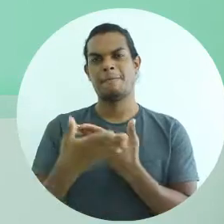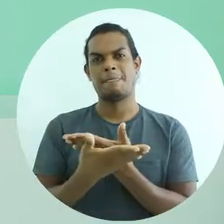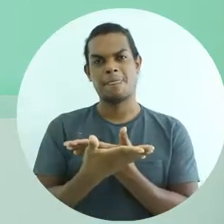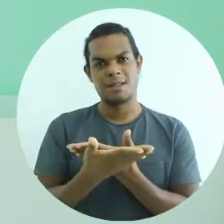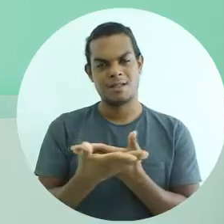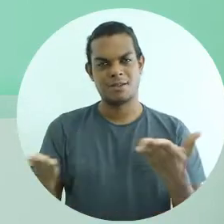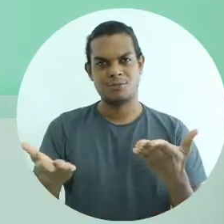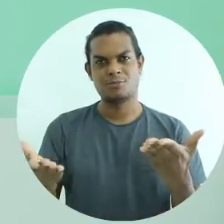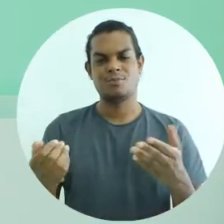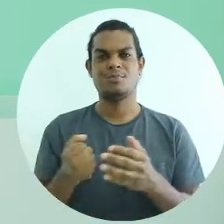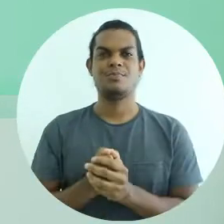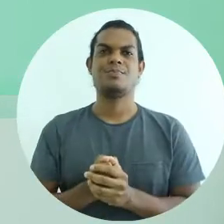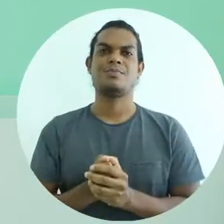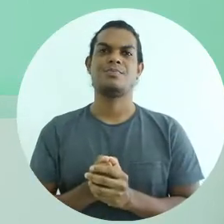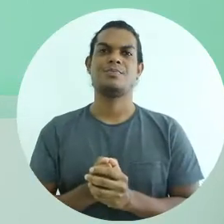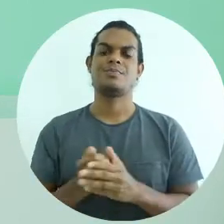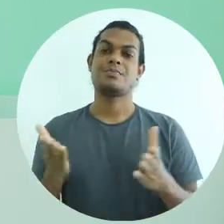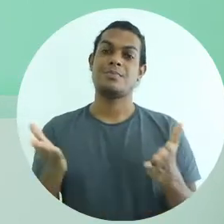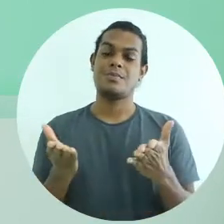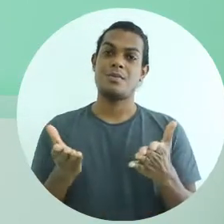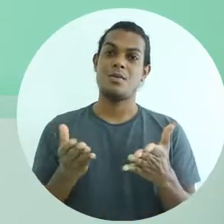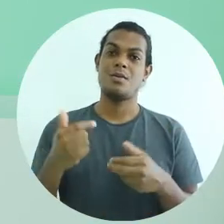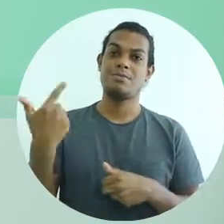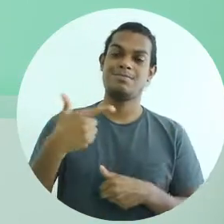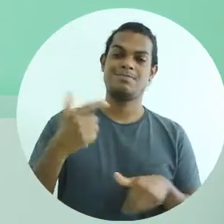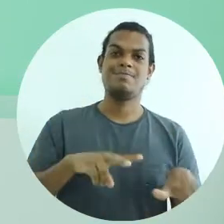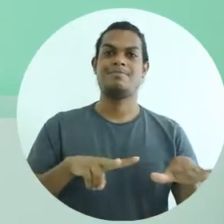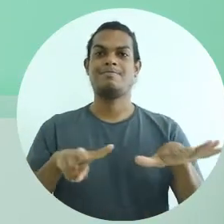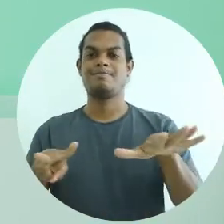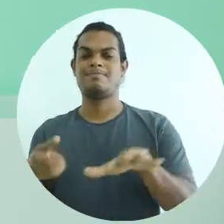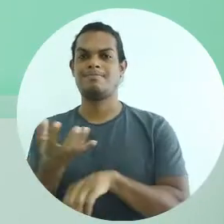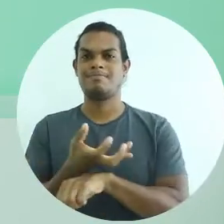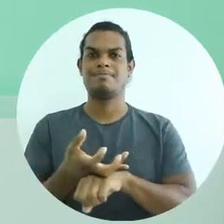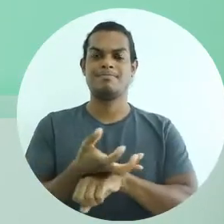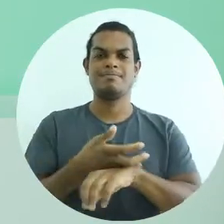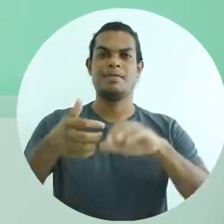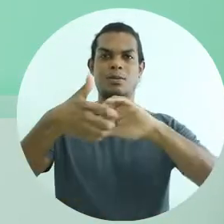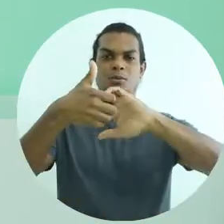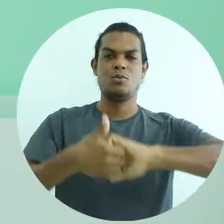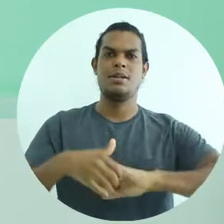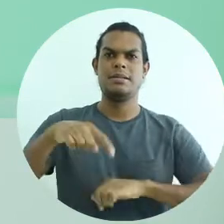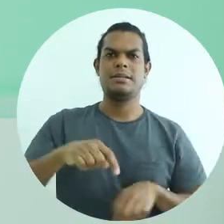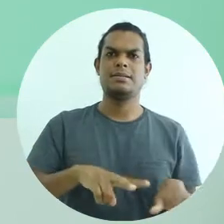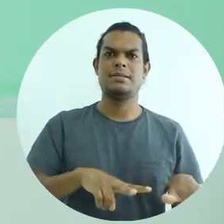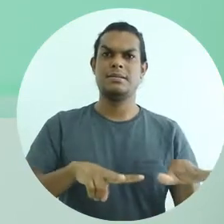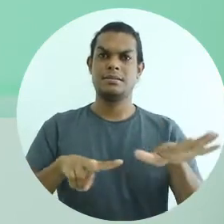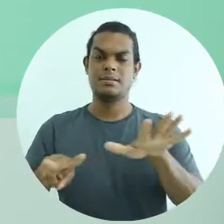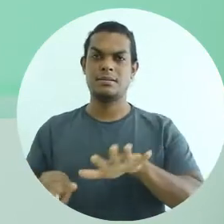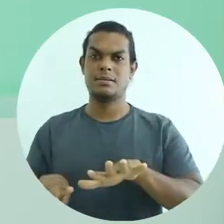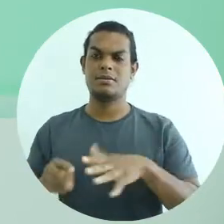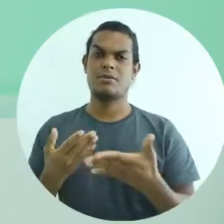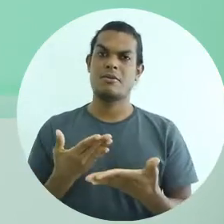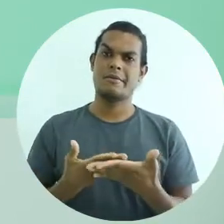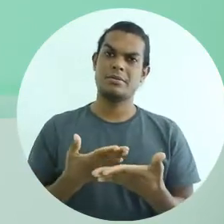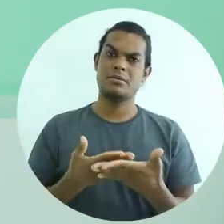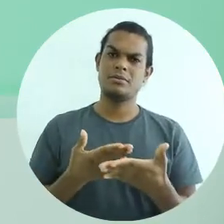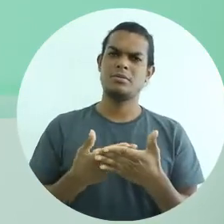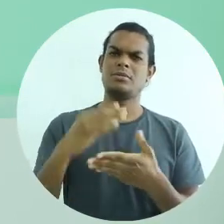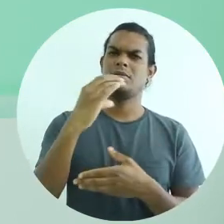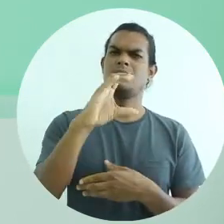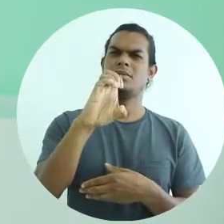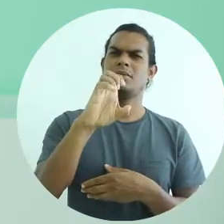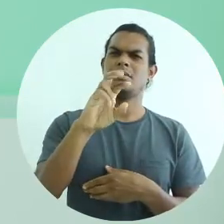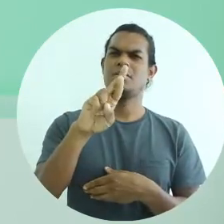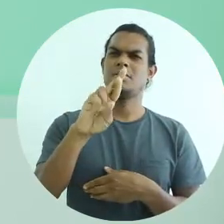Olá, estamos de volta com a semana 2 da disciplina qualidade. E nessa semana nós vamos conhecer sobre certificações